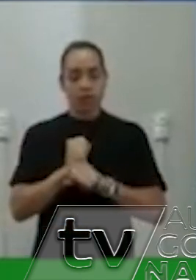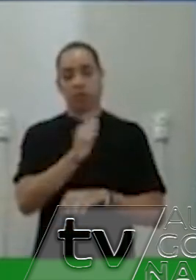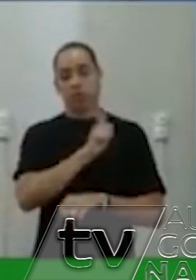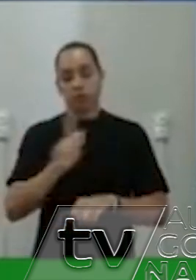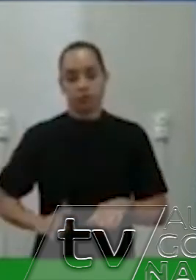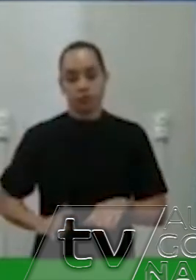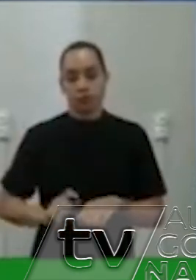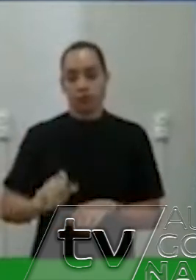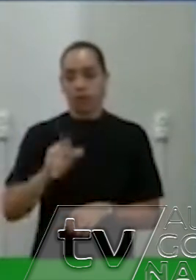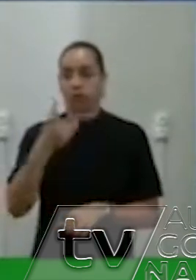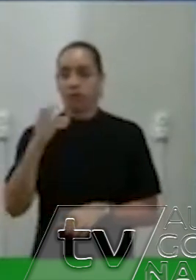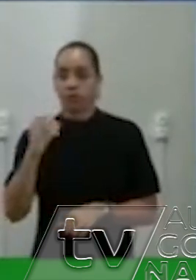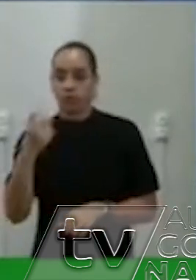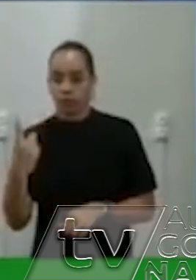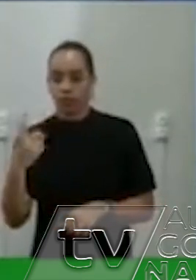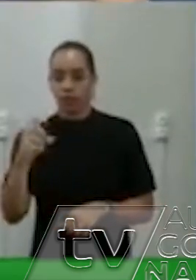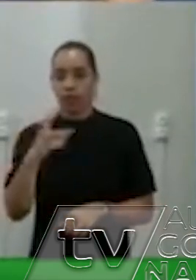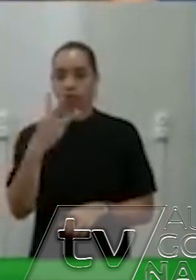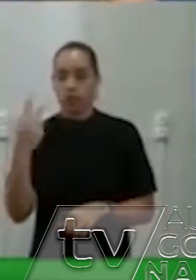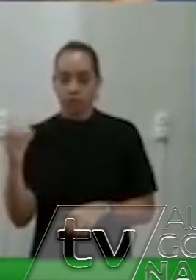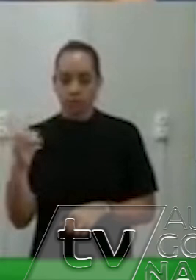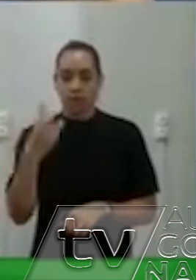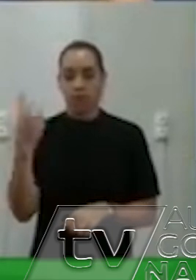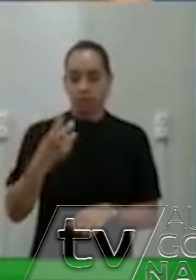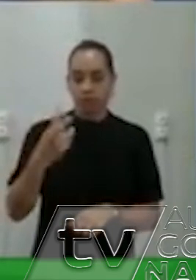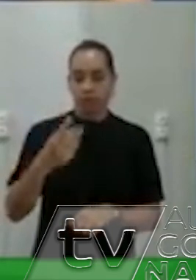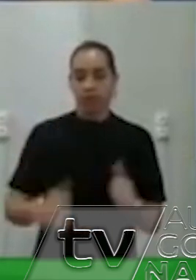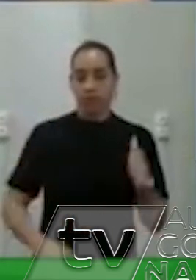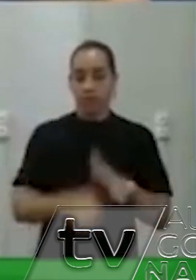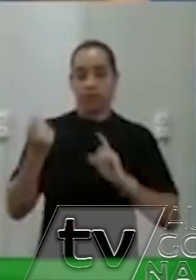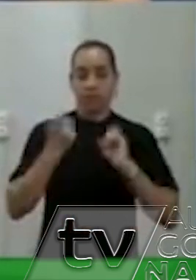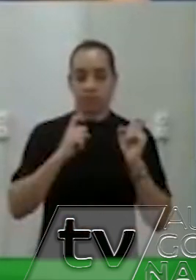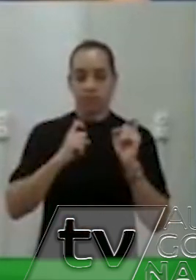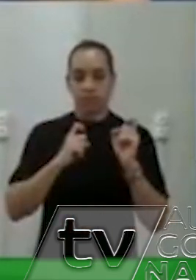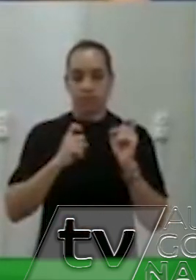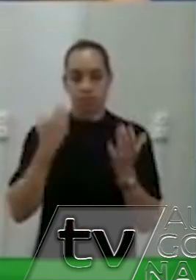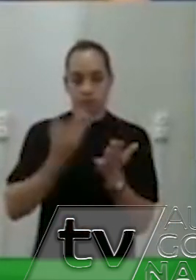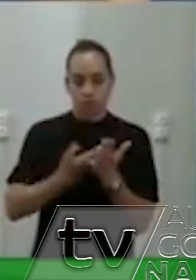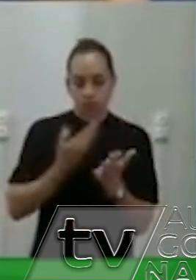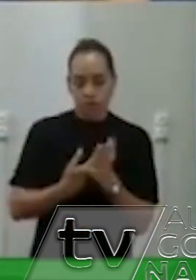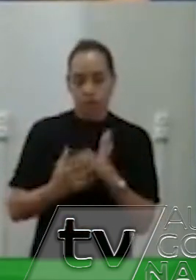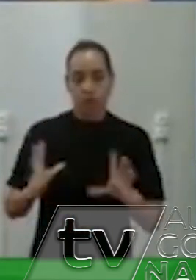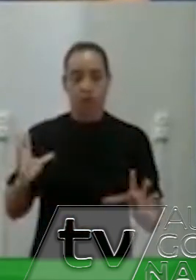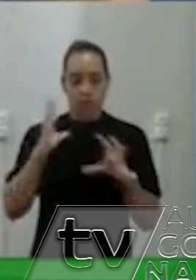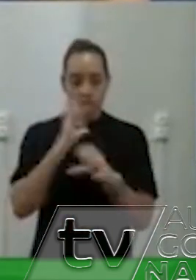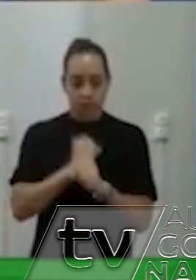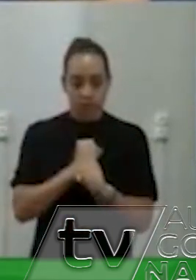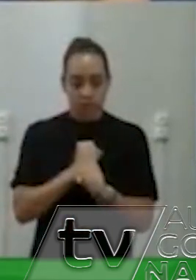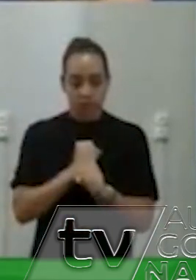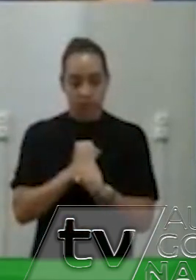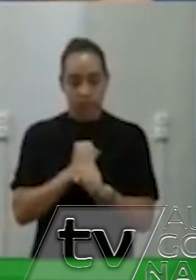22 e 23 em primeira discussão. Em primeira discussão, a análise das contas do Poder